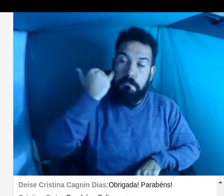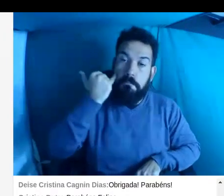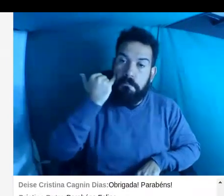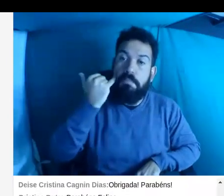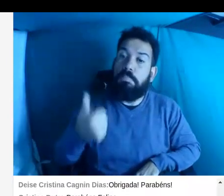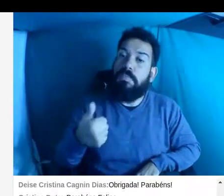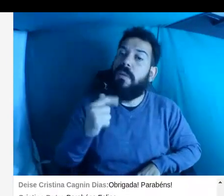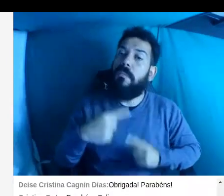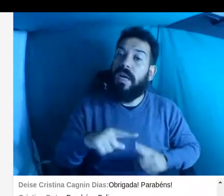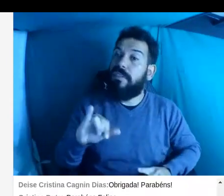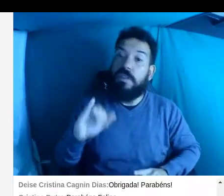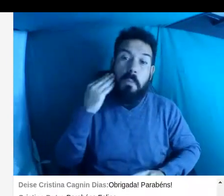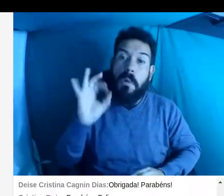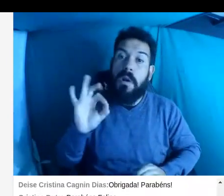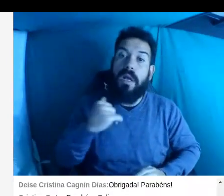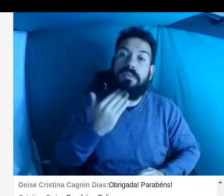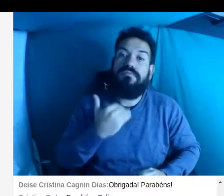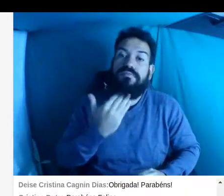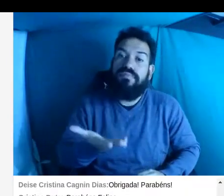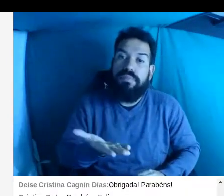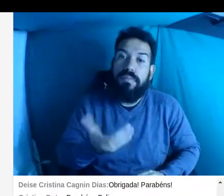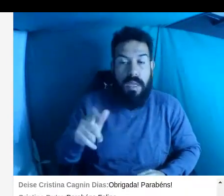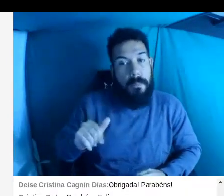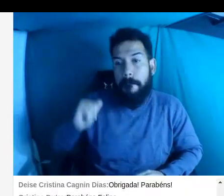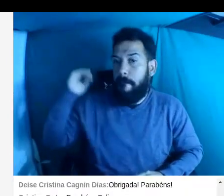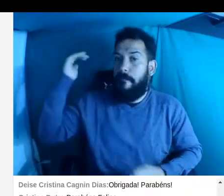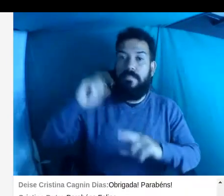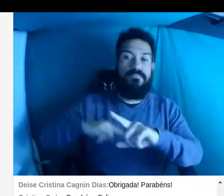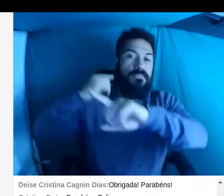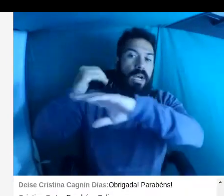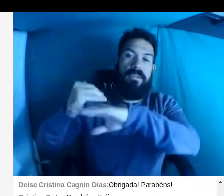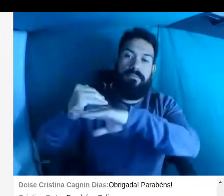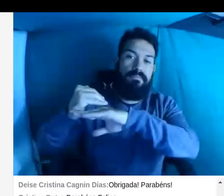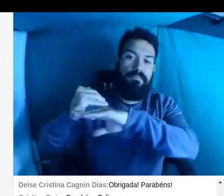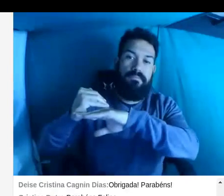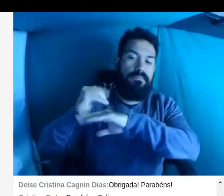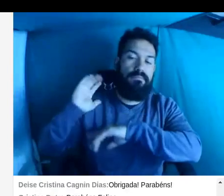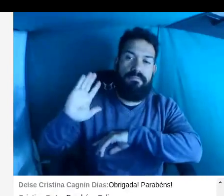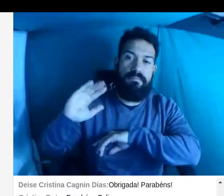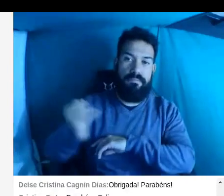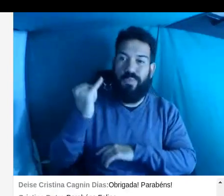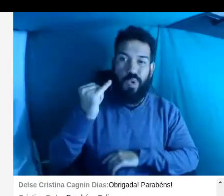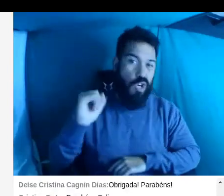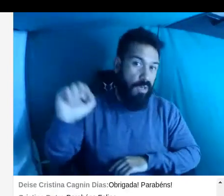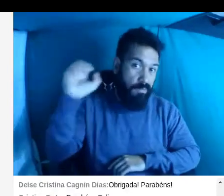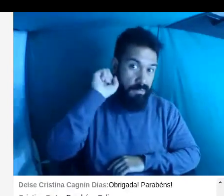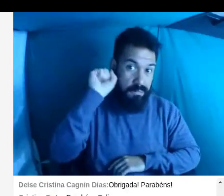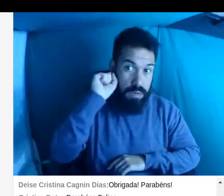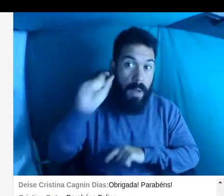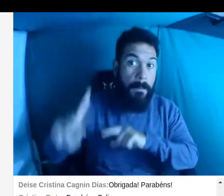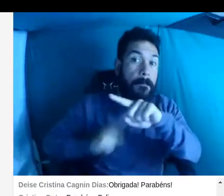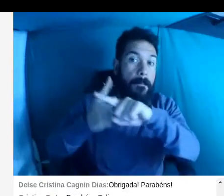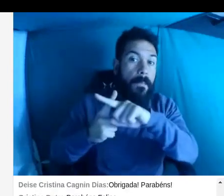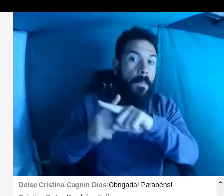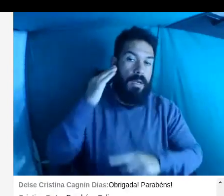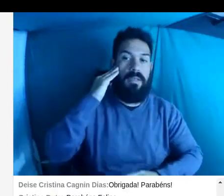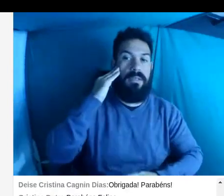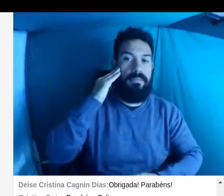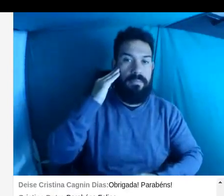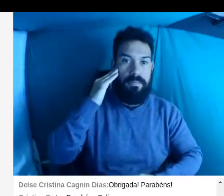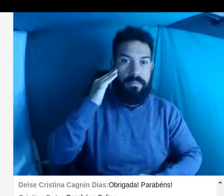o que é mais importante, na minha opinião. E a gente, tanto é que a gente diz que um